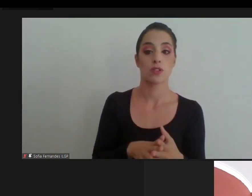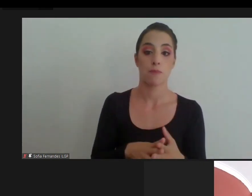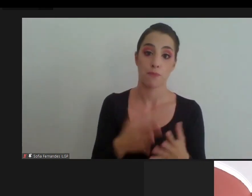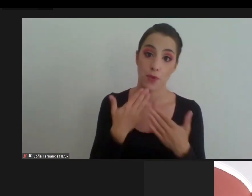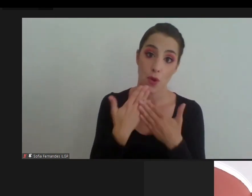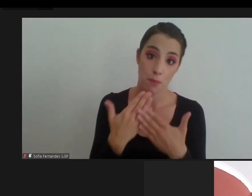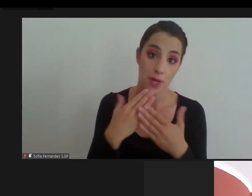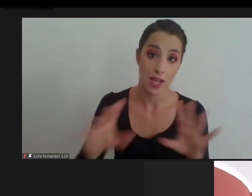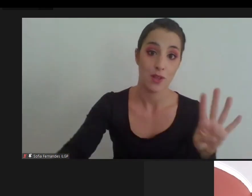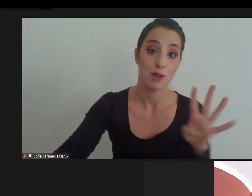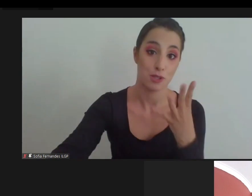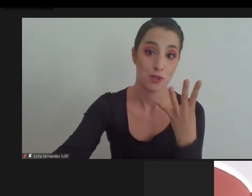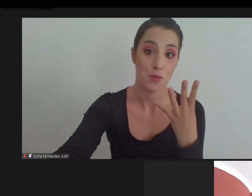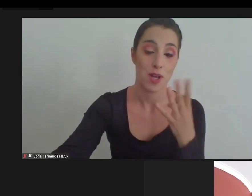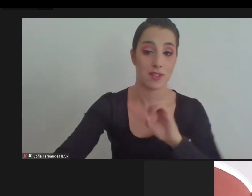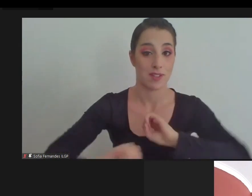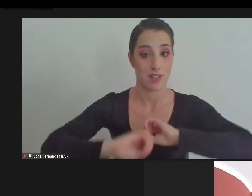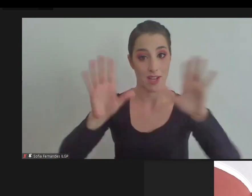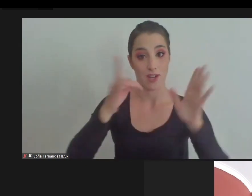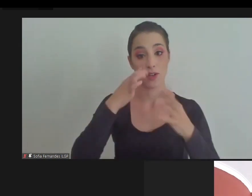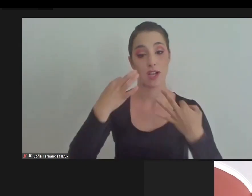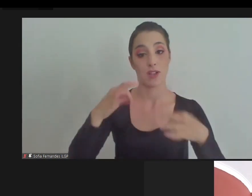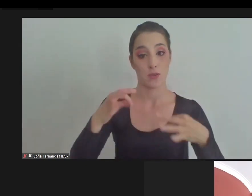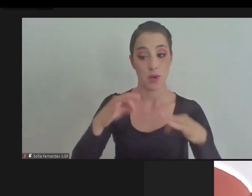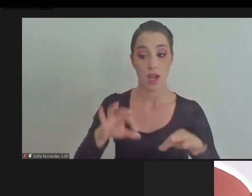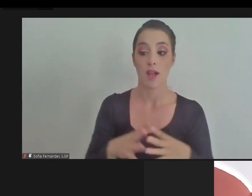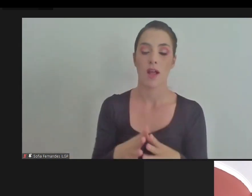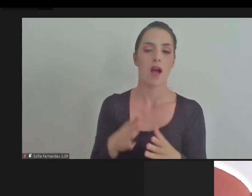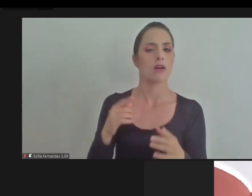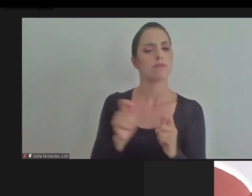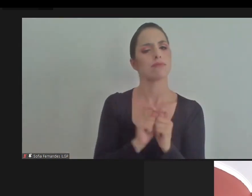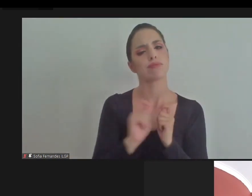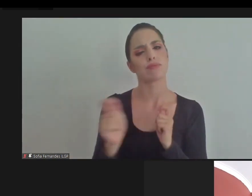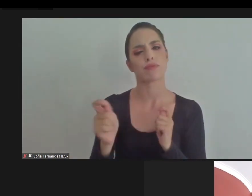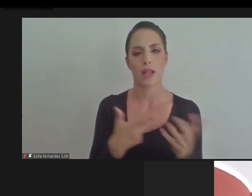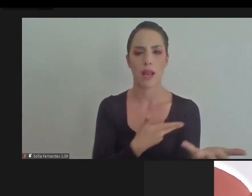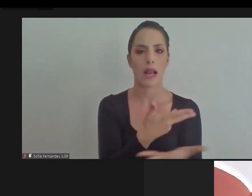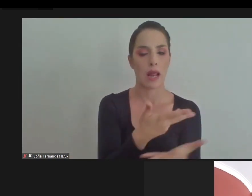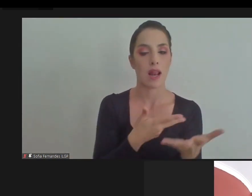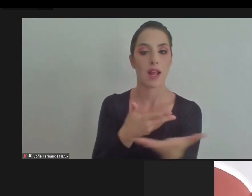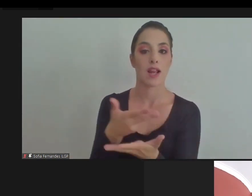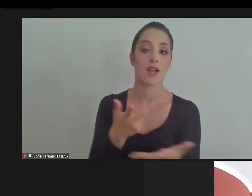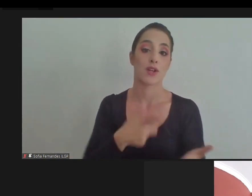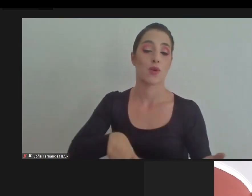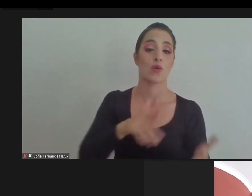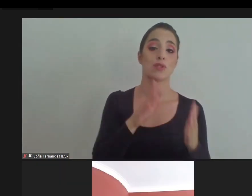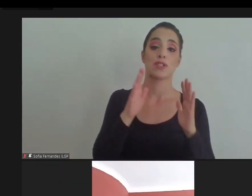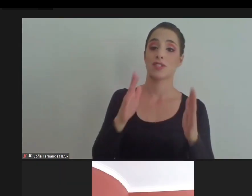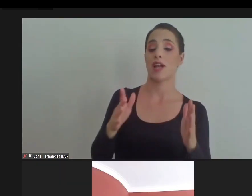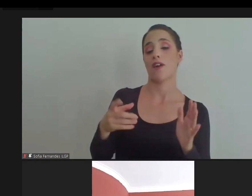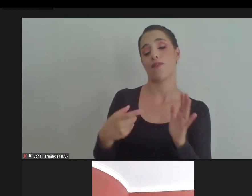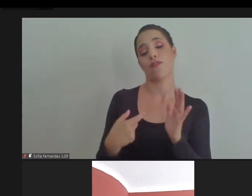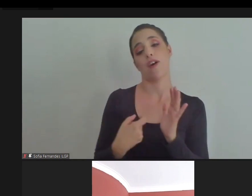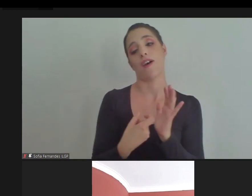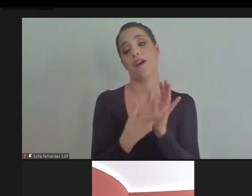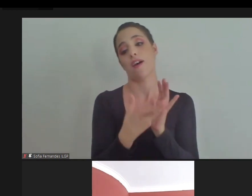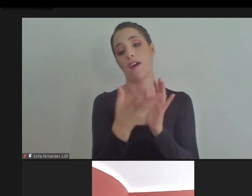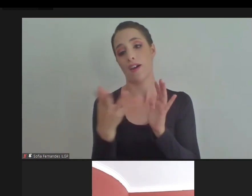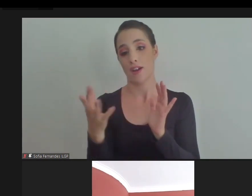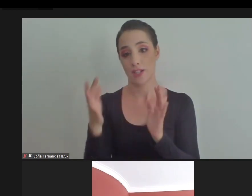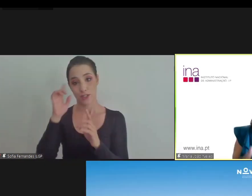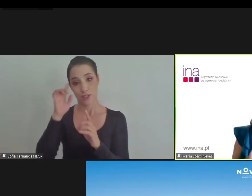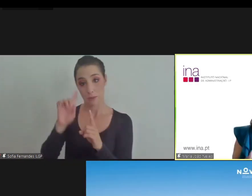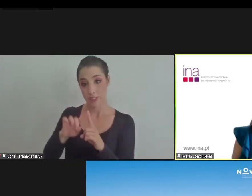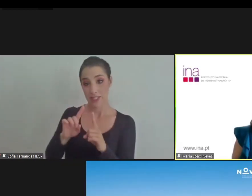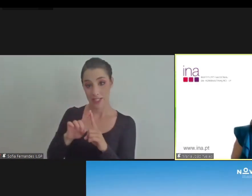Obrigada aos quatro, naturalmente, e ao longo de toda esta conversa já passámos aqui por vários objetivos de